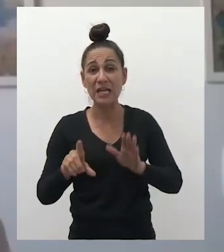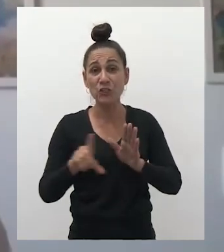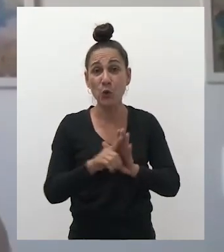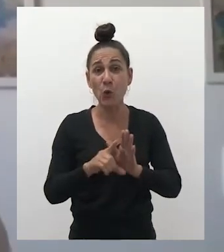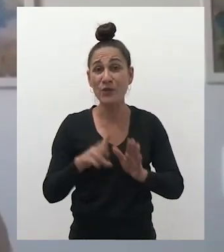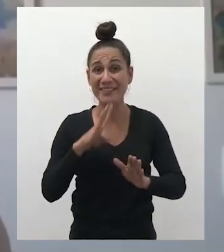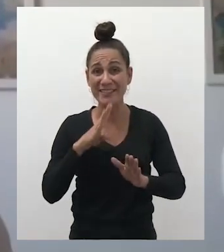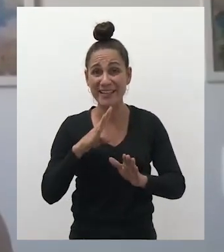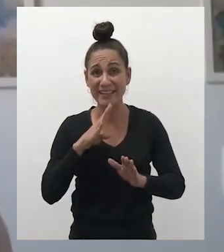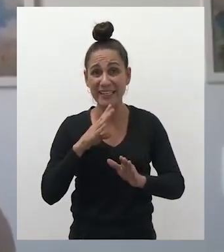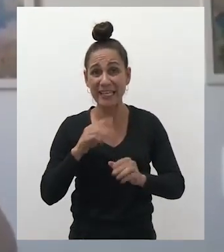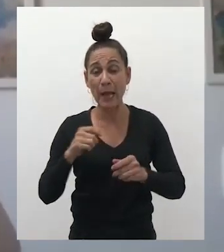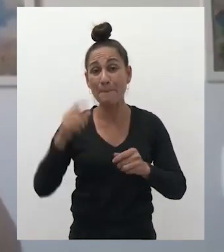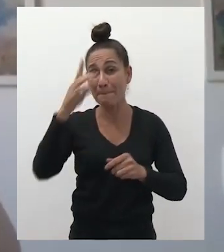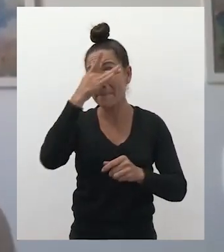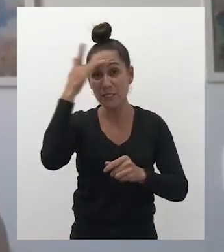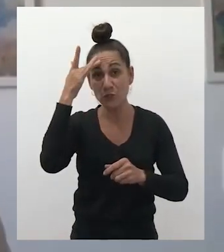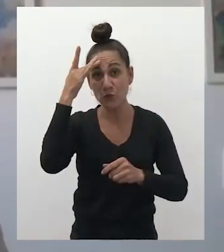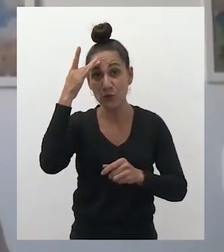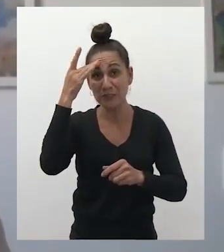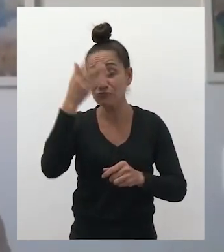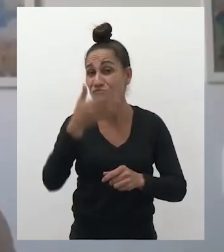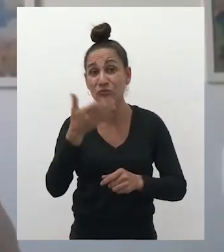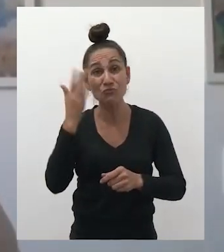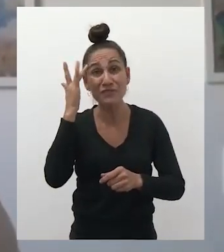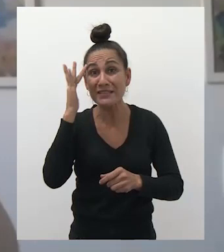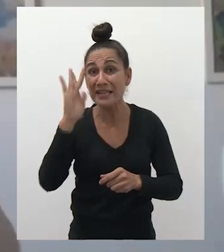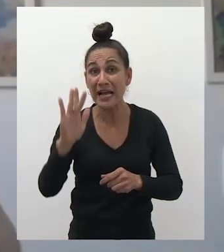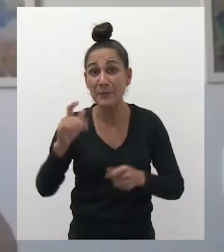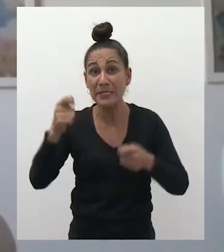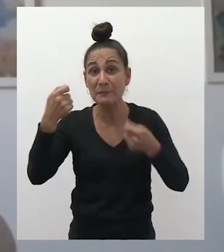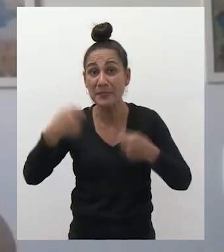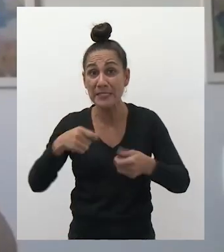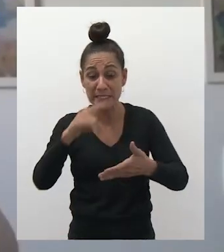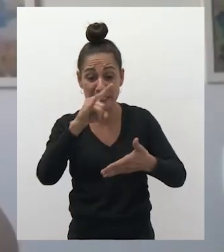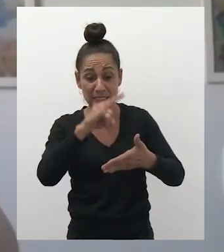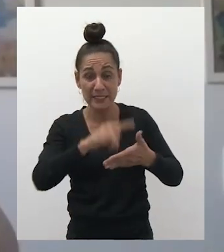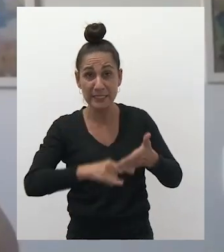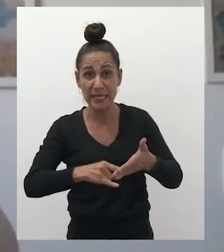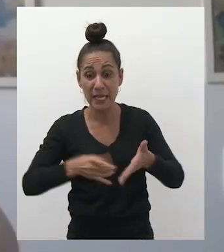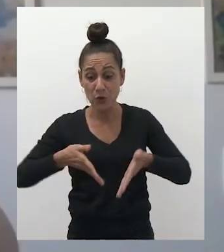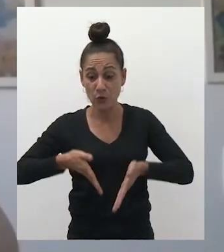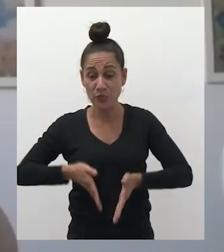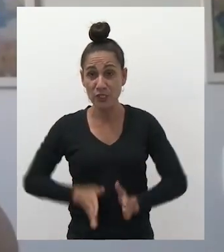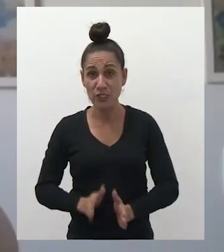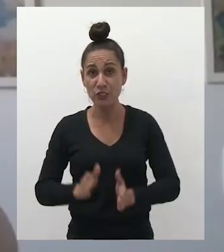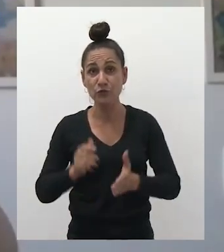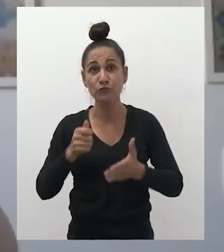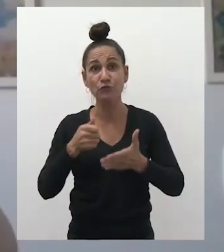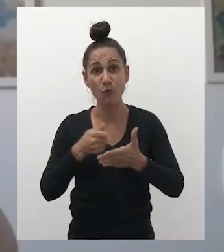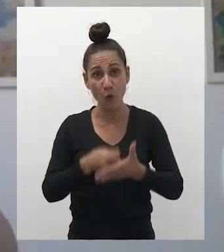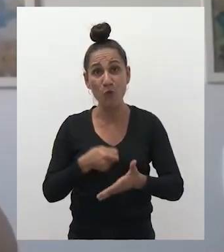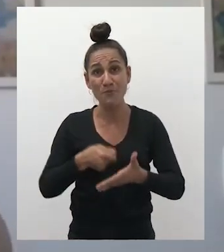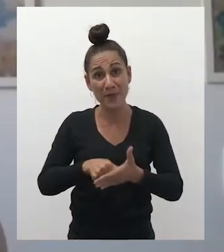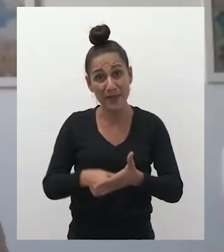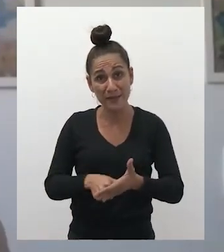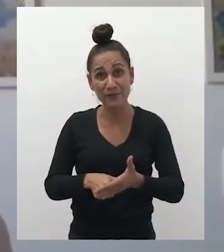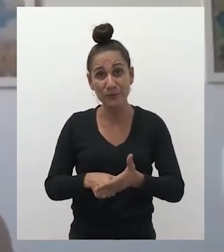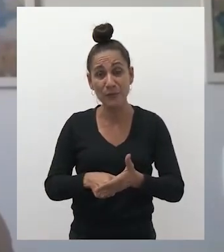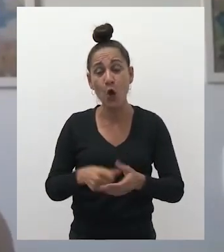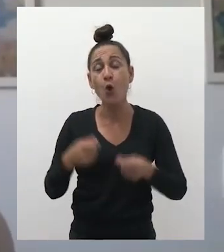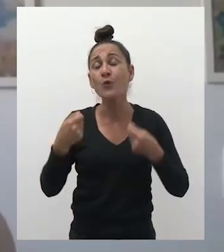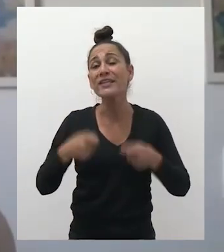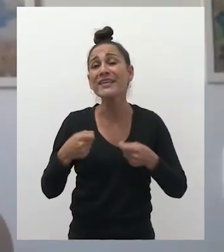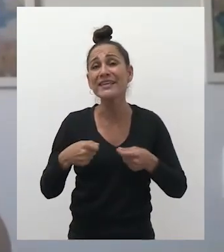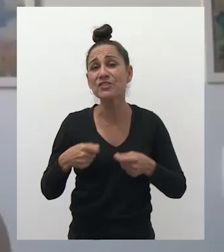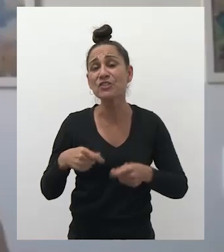não sabem que devem ter um registro civil. É uma coisa muito básica. Então, o que a gente precisa? Qual é o